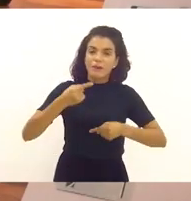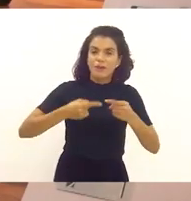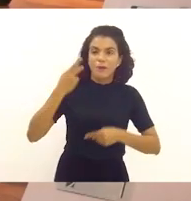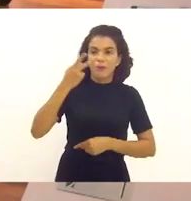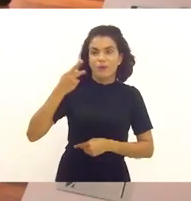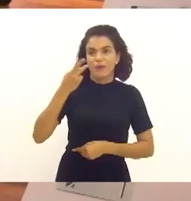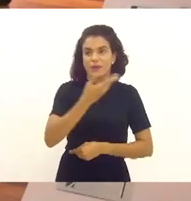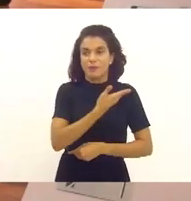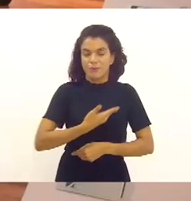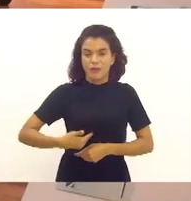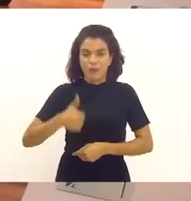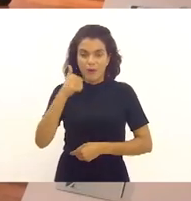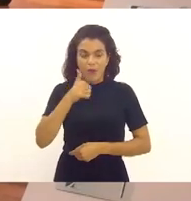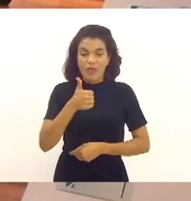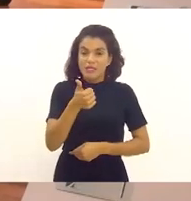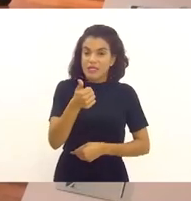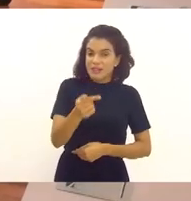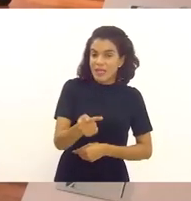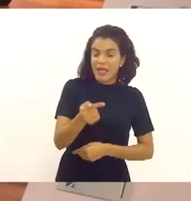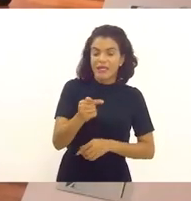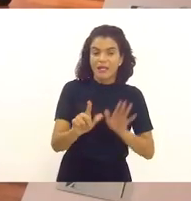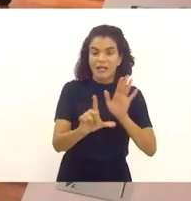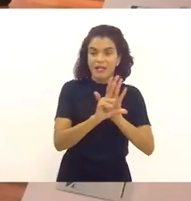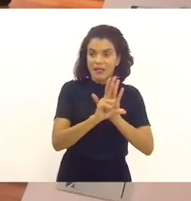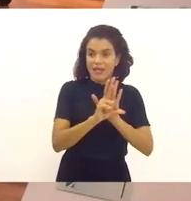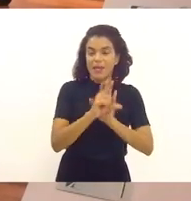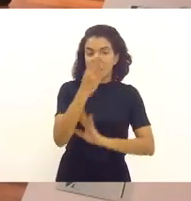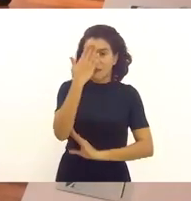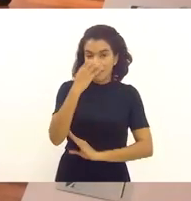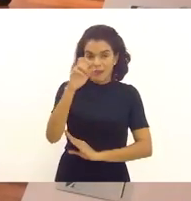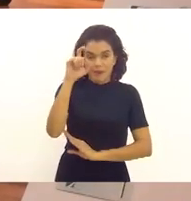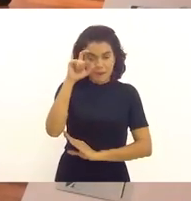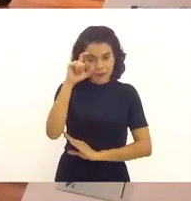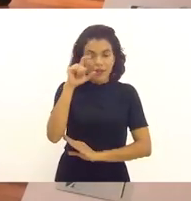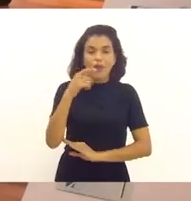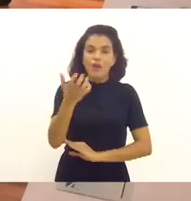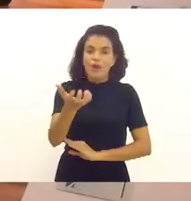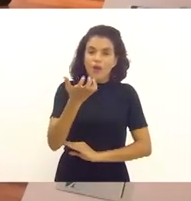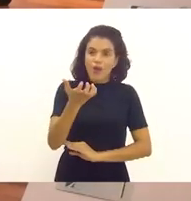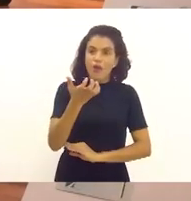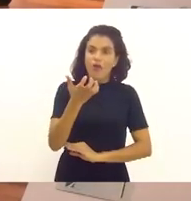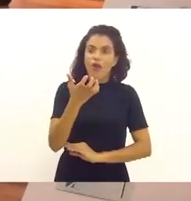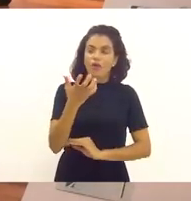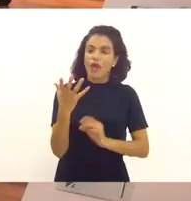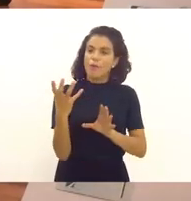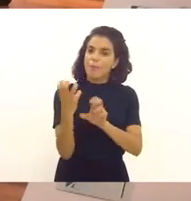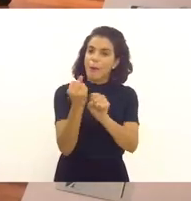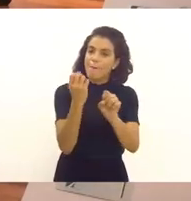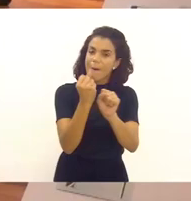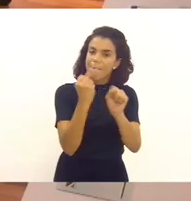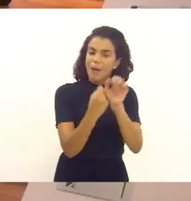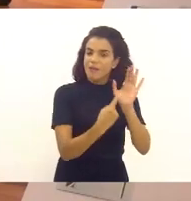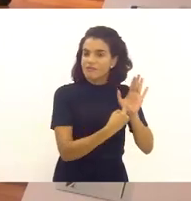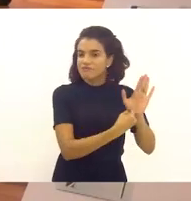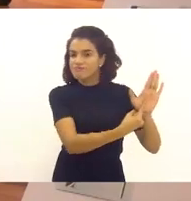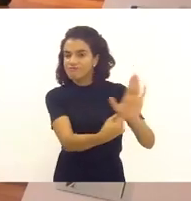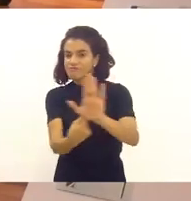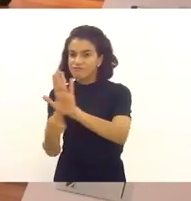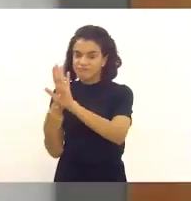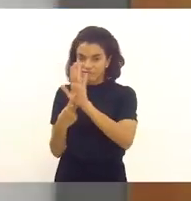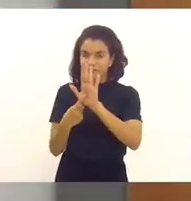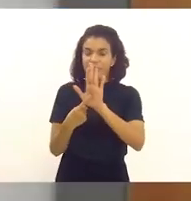das mulheres 17 anos de uma lei de Lei Maria da Penha e eu queria trazer um dado muito importante para a gente começar a refletir